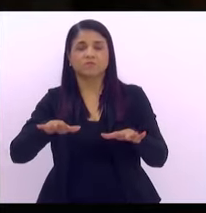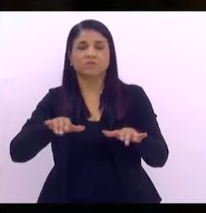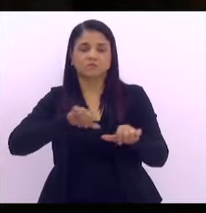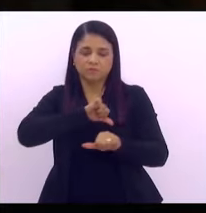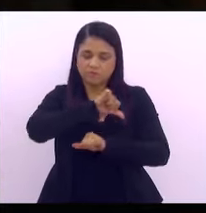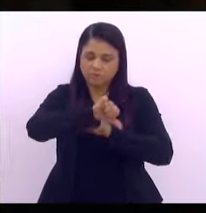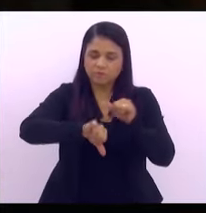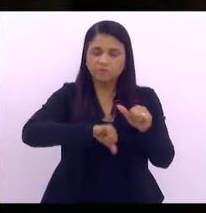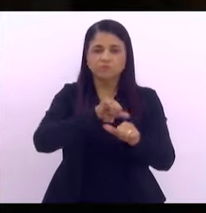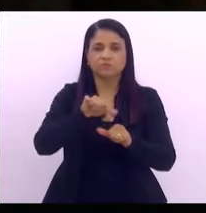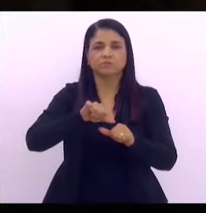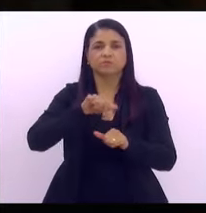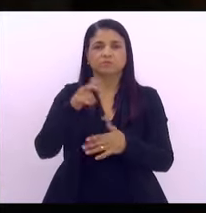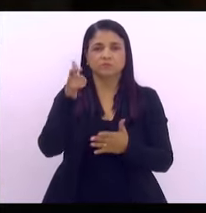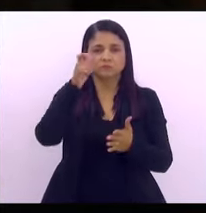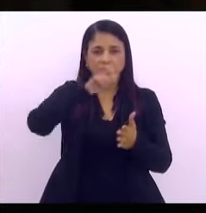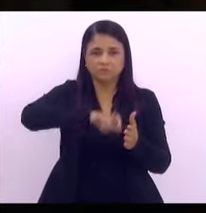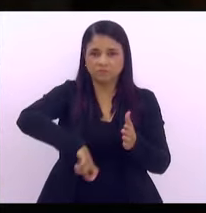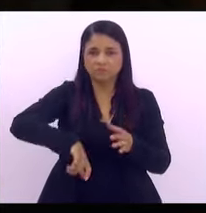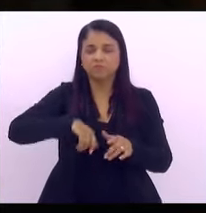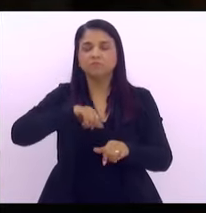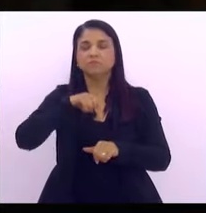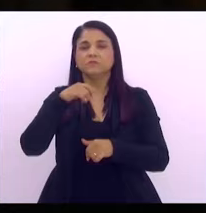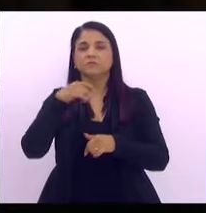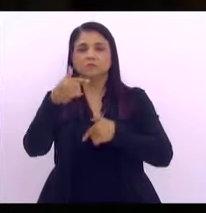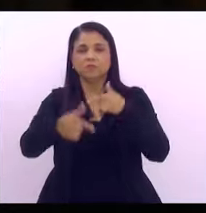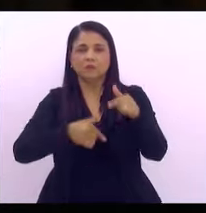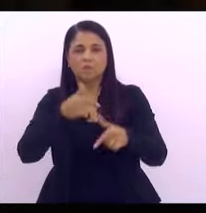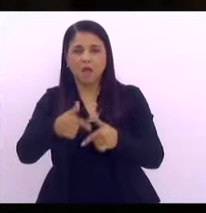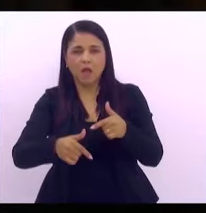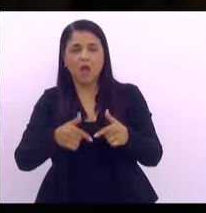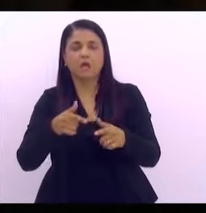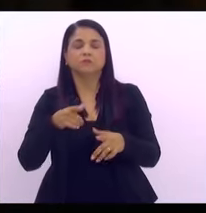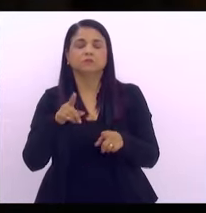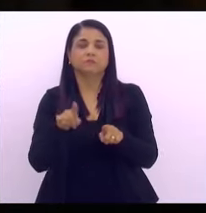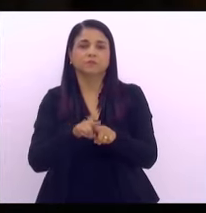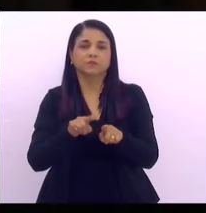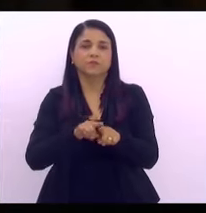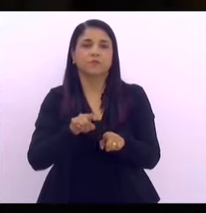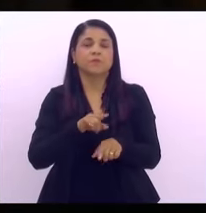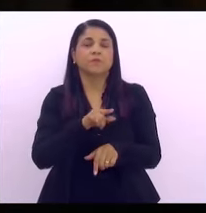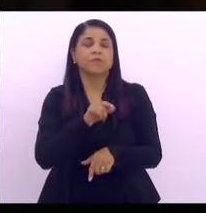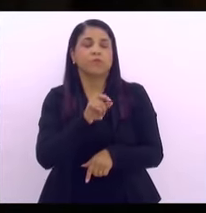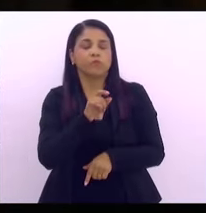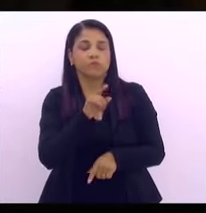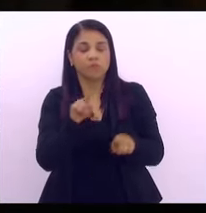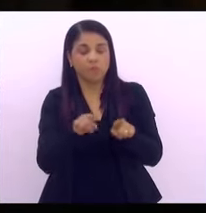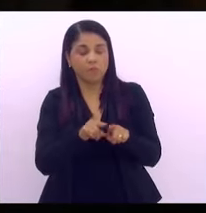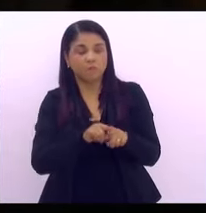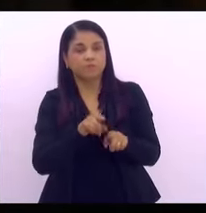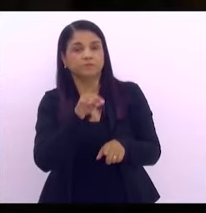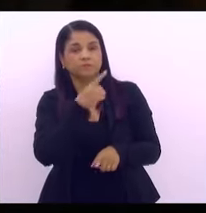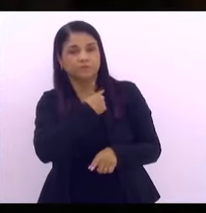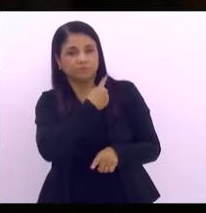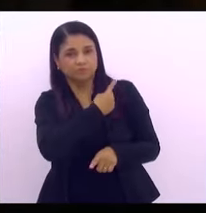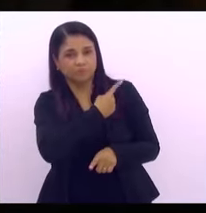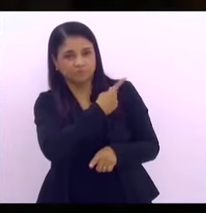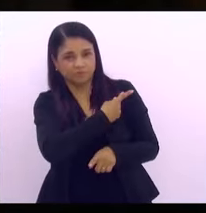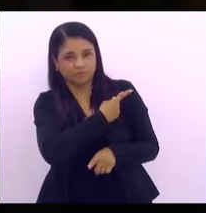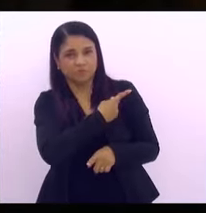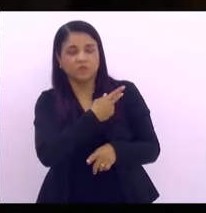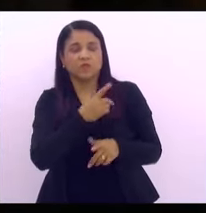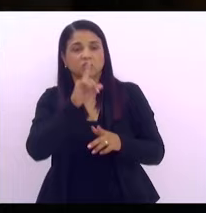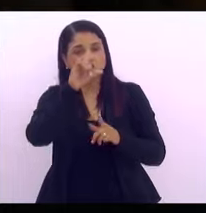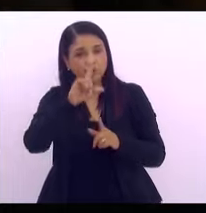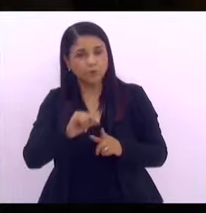reforma trabalhista, da reforma da Previdência, da reforma do ensino médio, cujo objetivo final é diminuir e deprimir o valor da